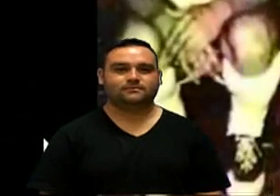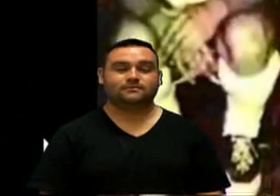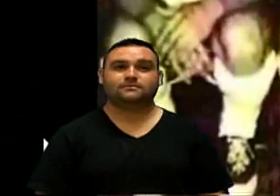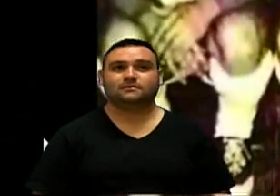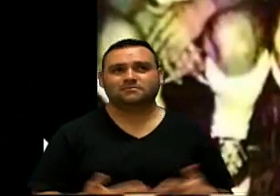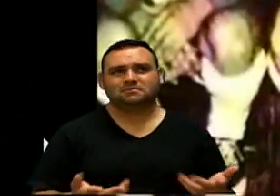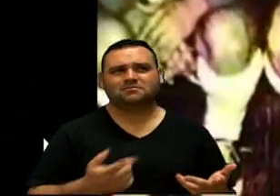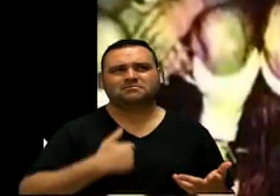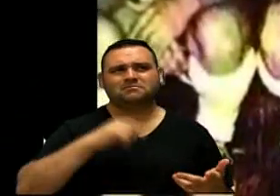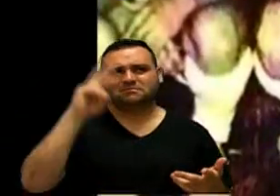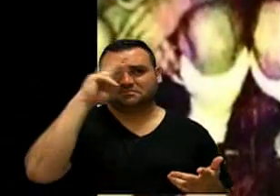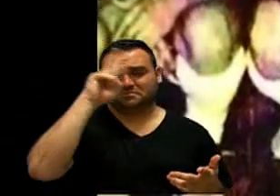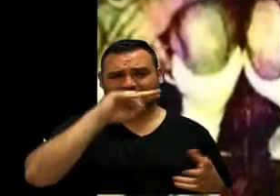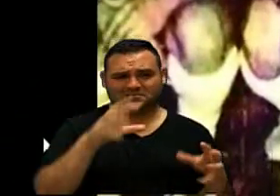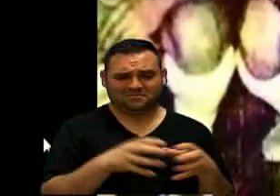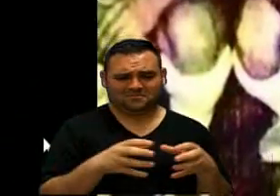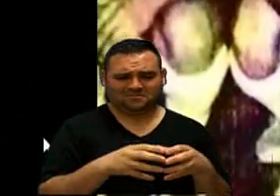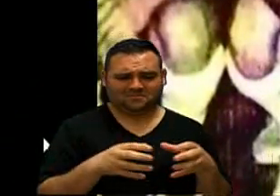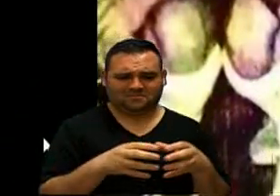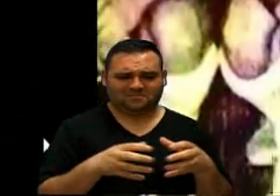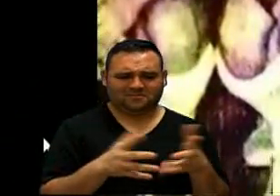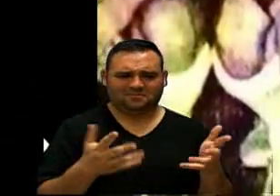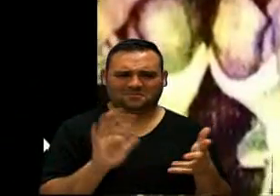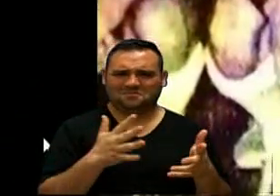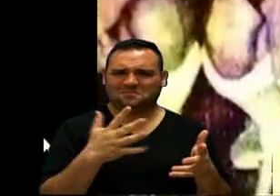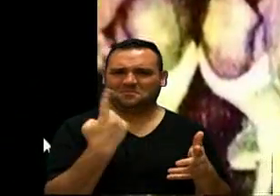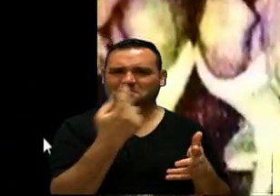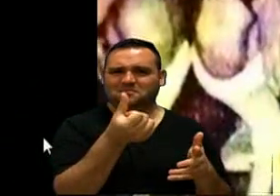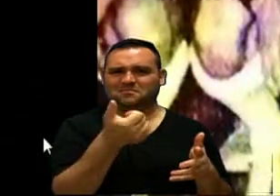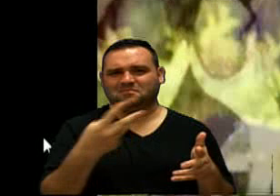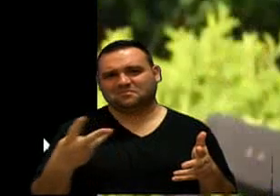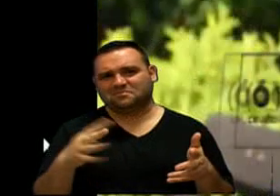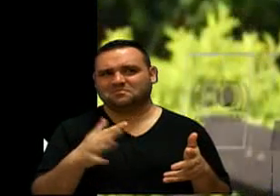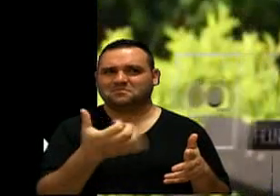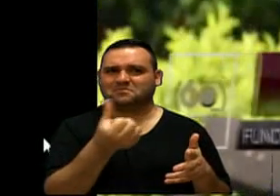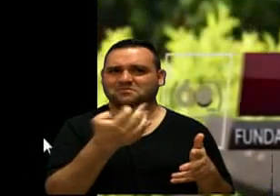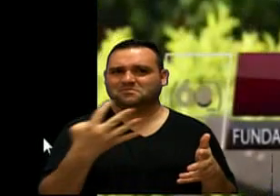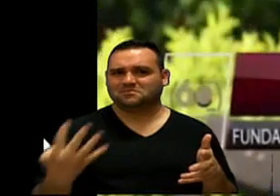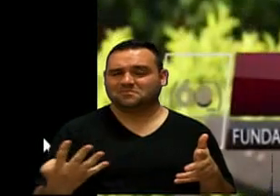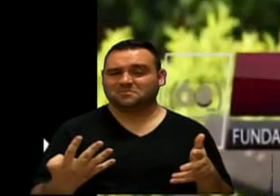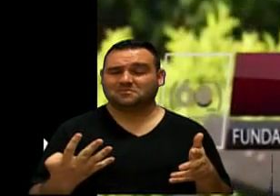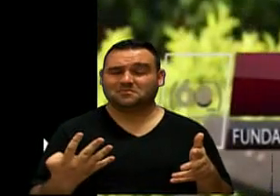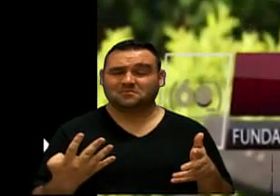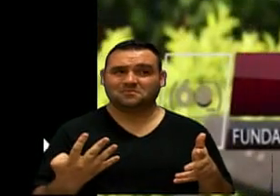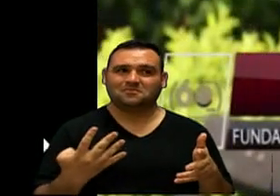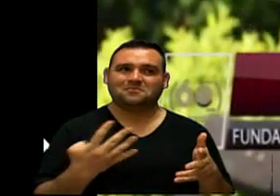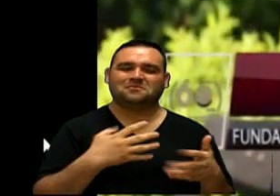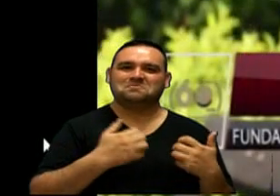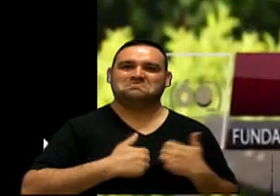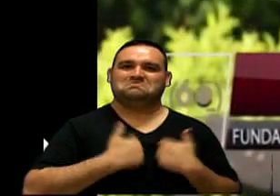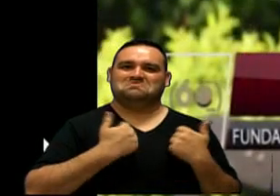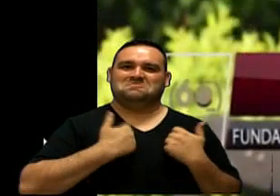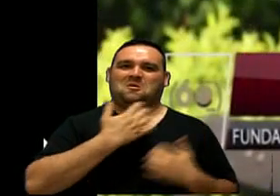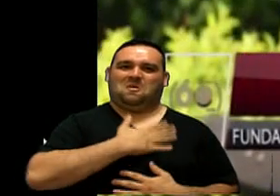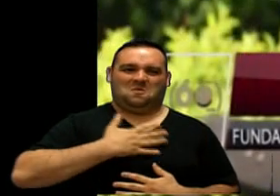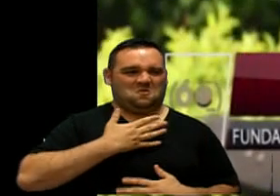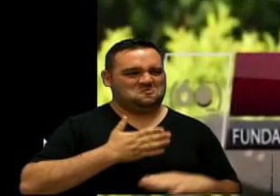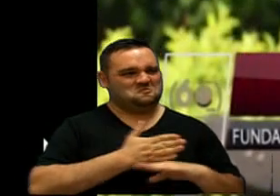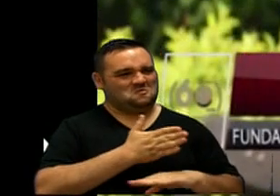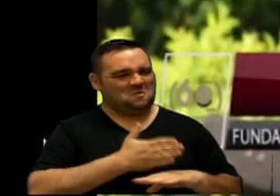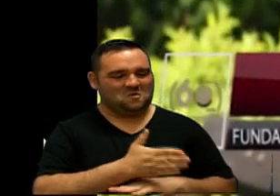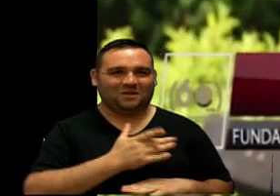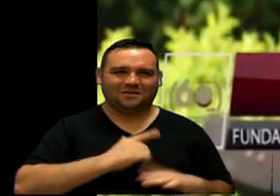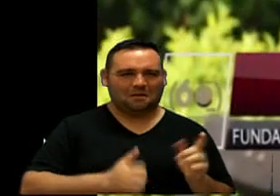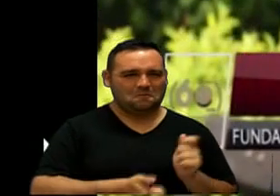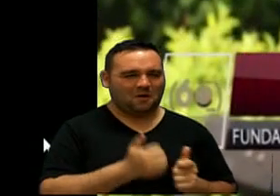A gente lembra o Cruzeirão de 63, 64, com muito orgulho de participar